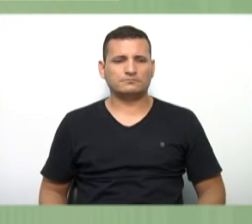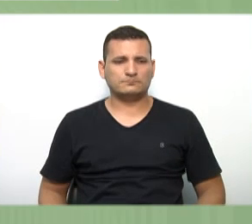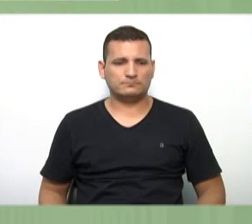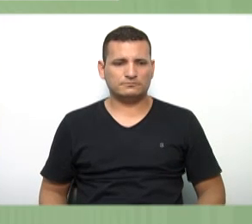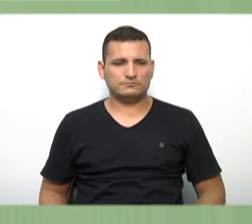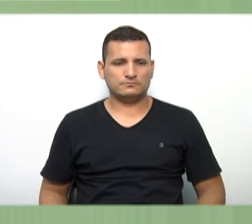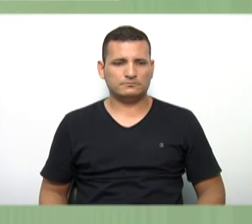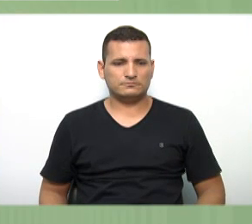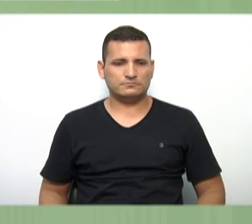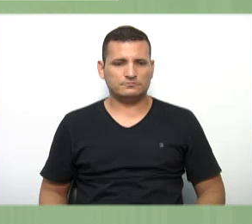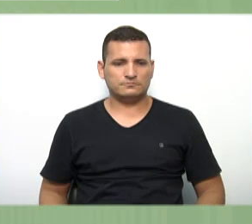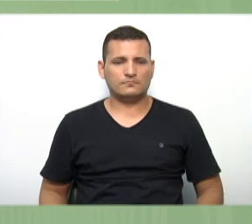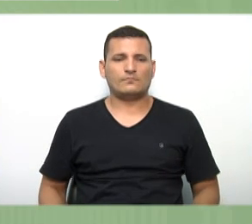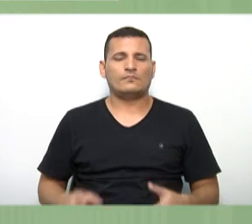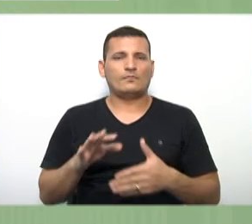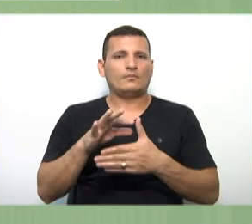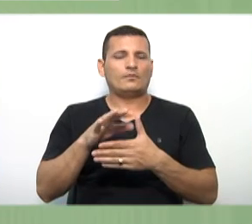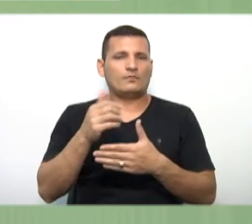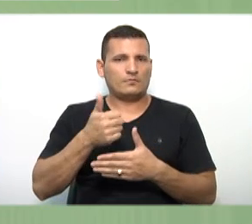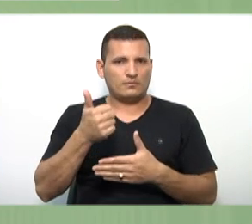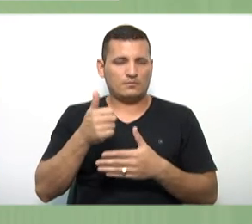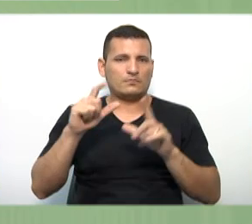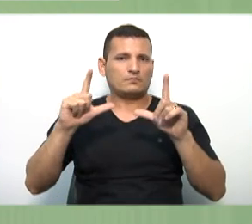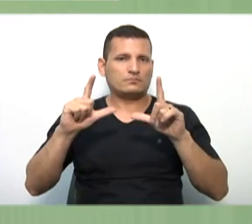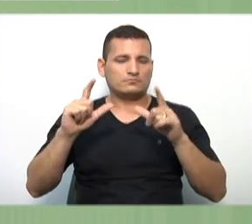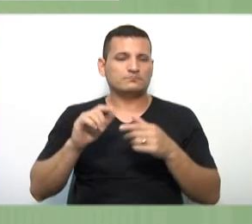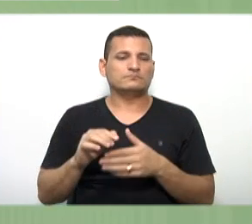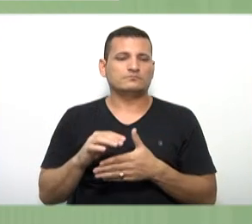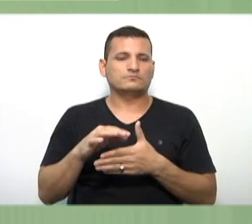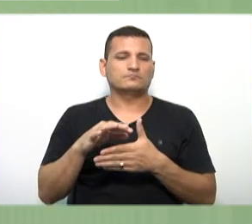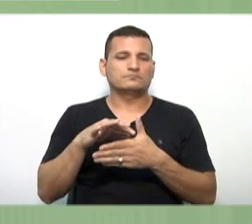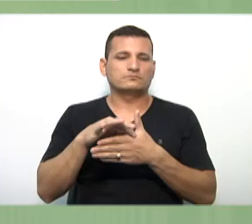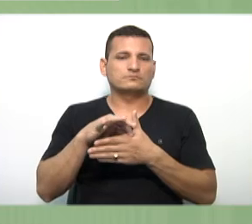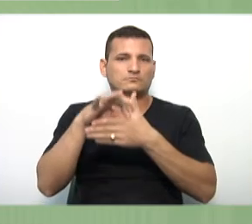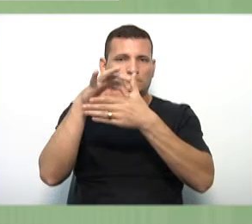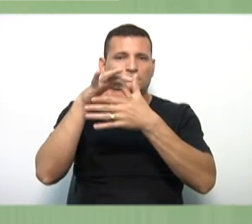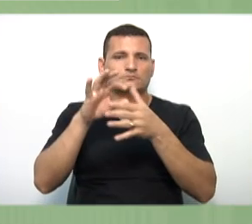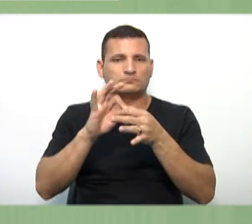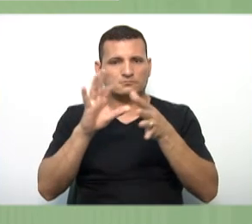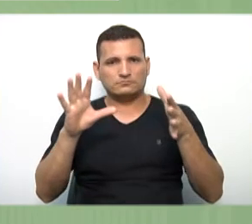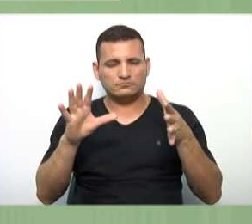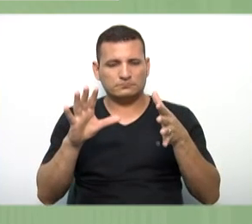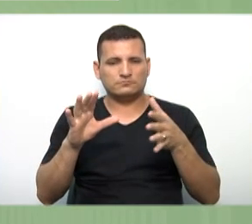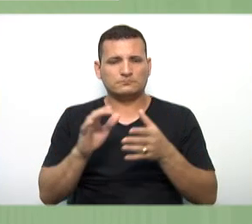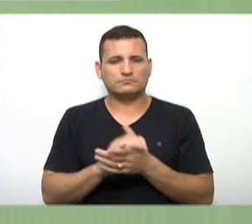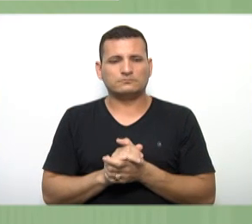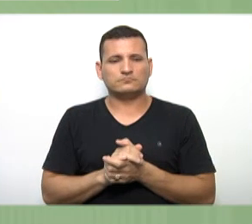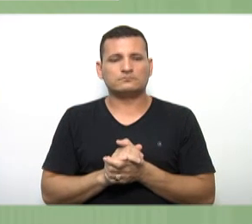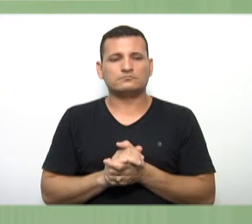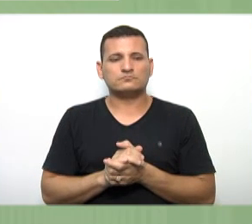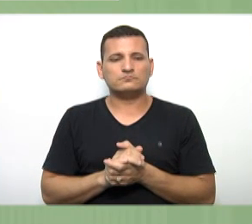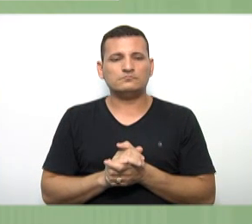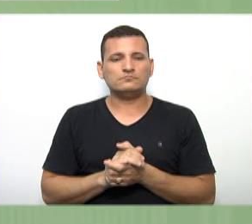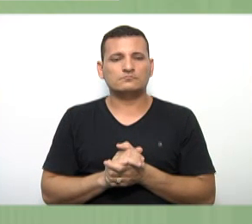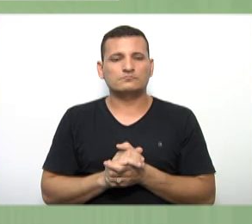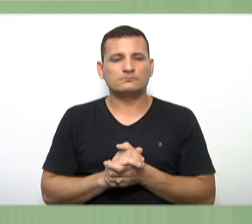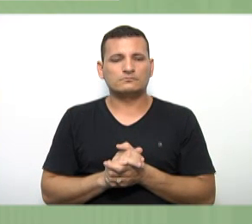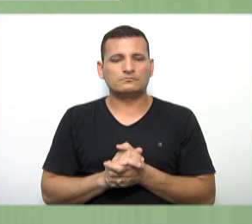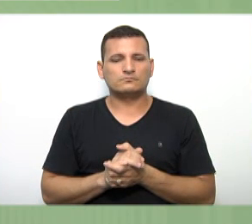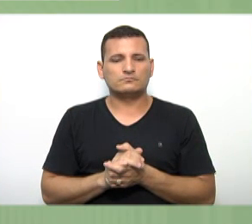afirmações. A primeira, a liderança liberal é aquela que se baseia na